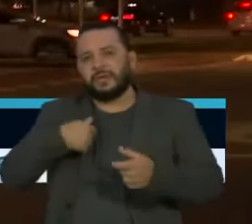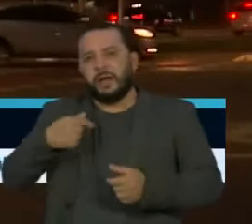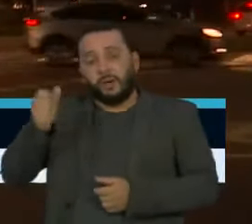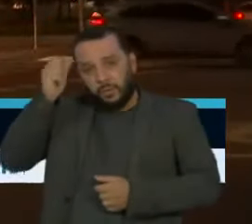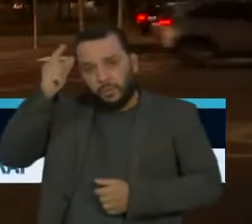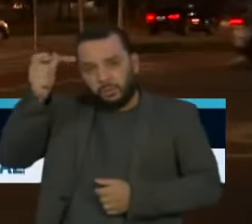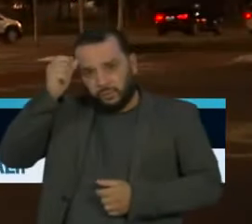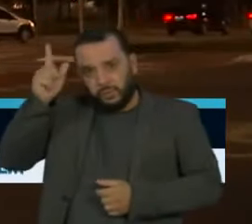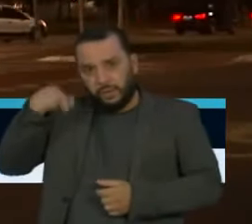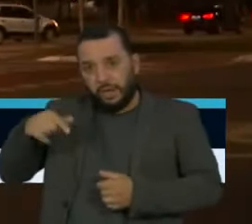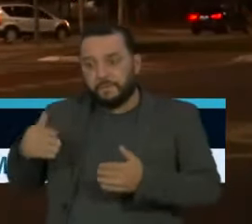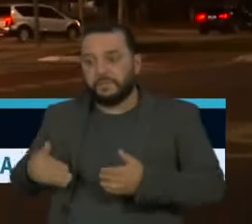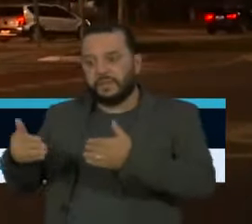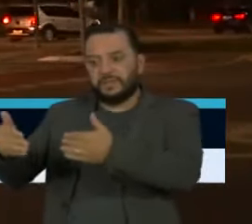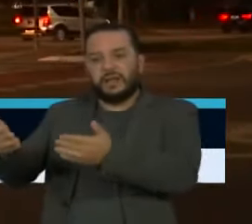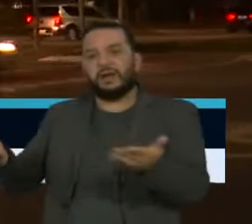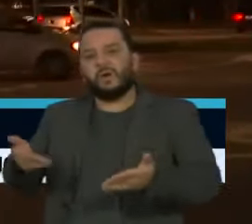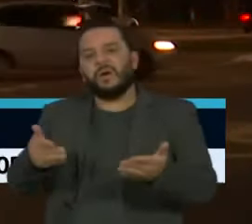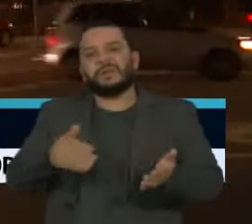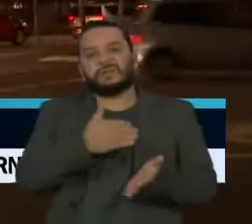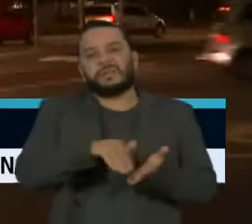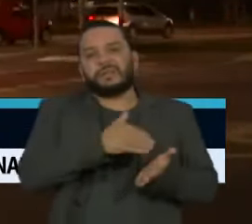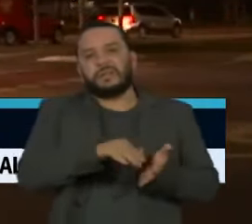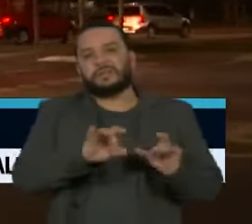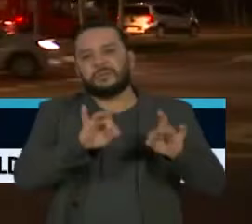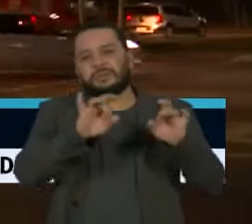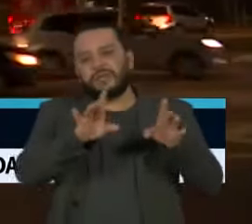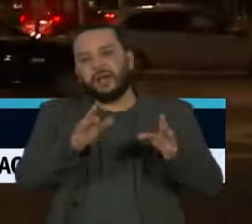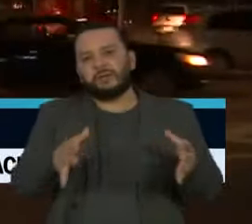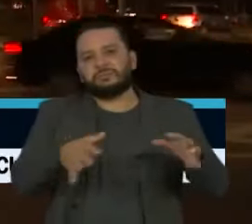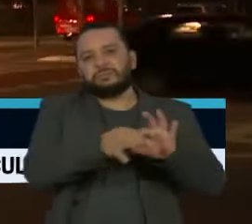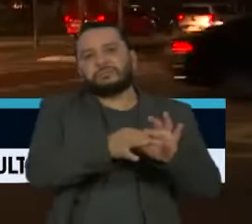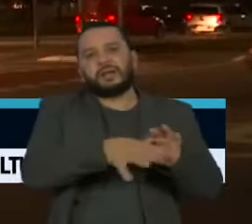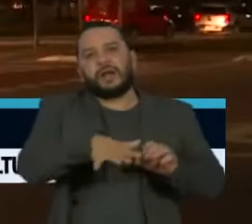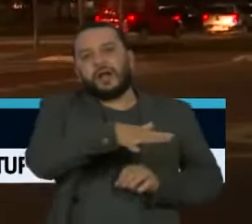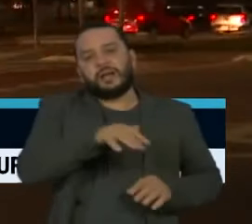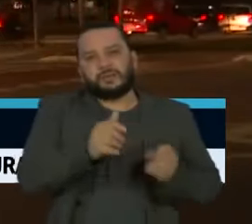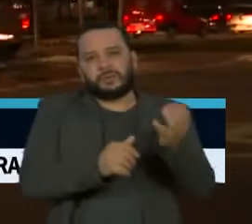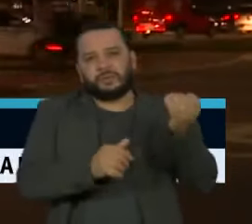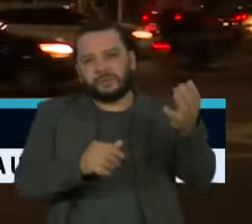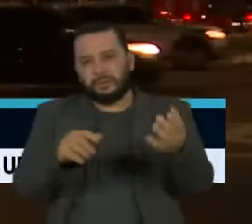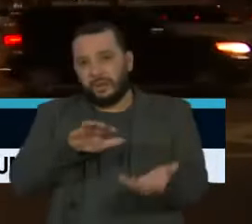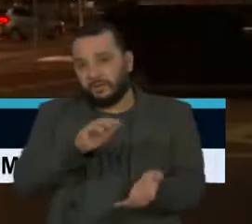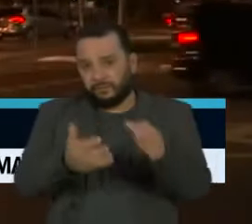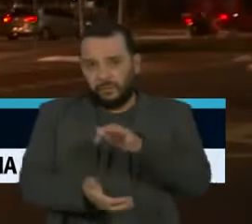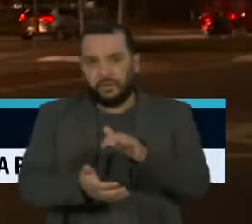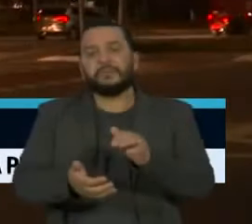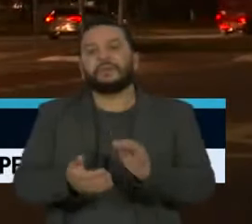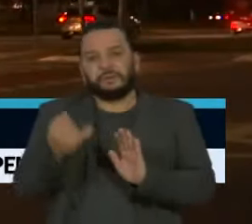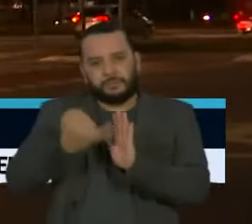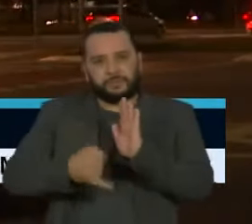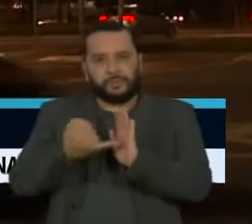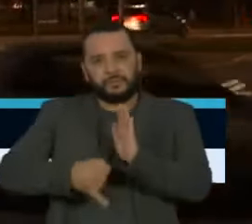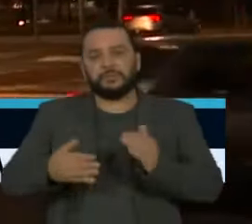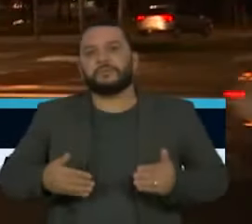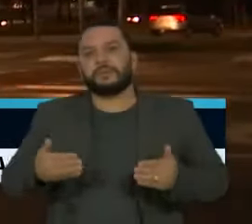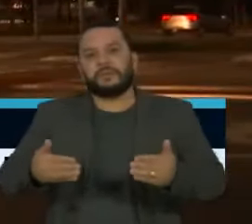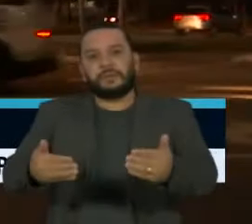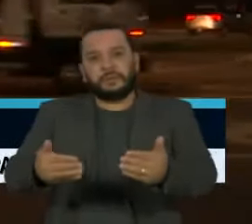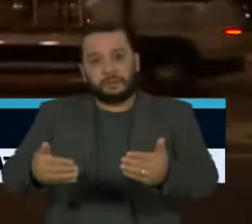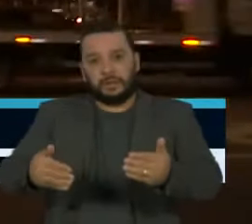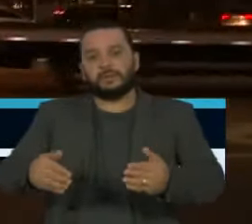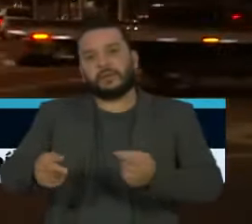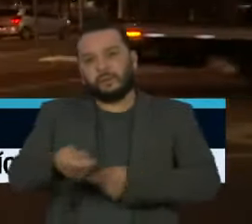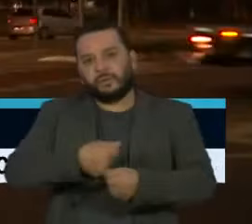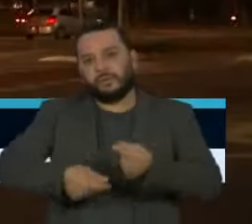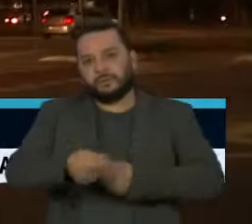e virou uma secretaria especial ligada à pasta do turismo. A reforma tributária do ministro da Economia propõe taxar em